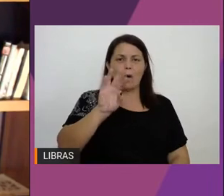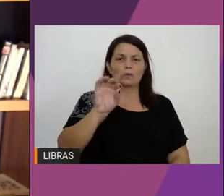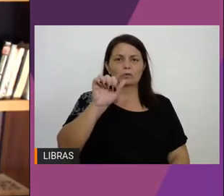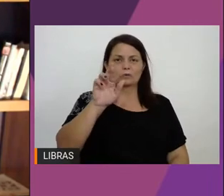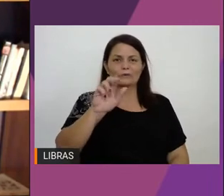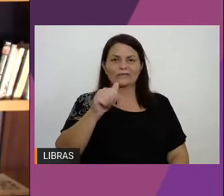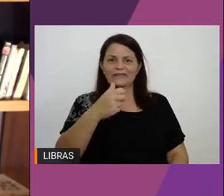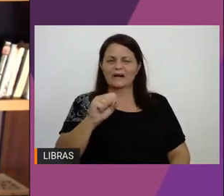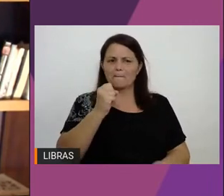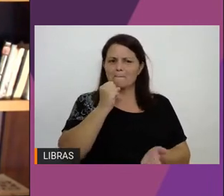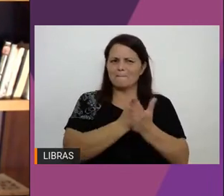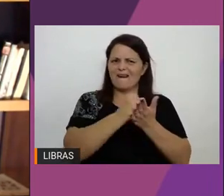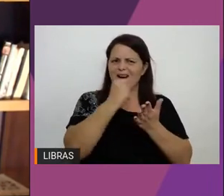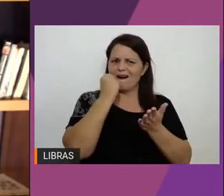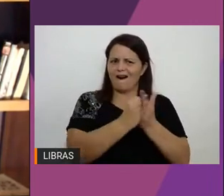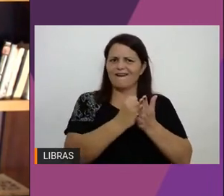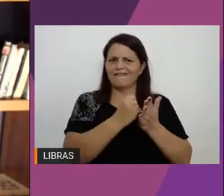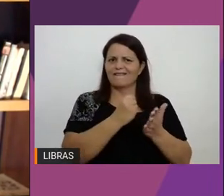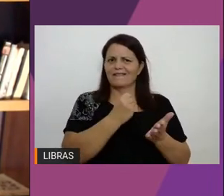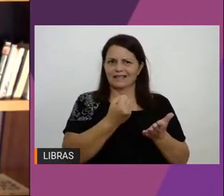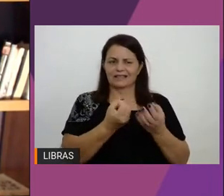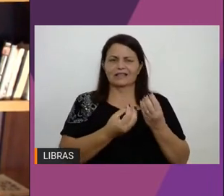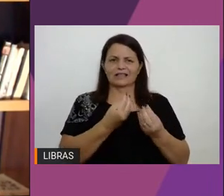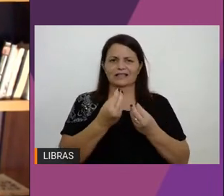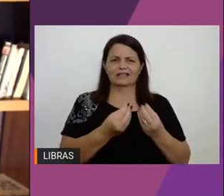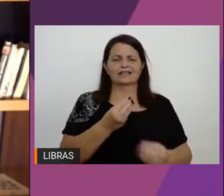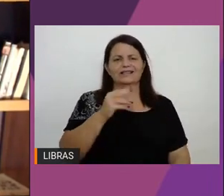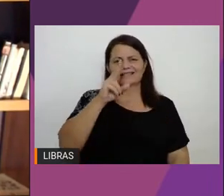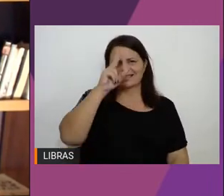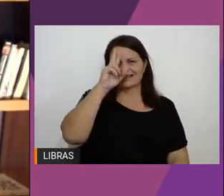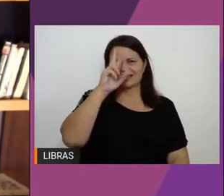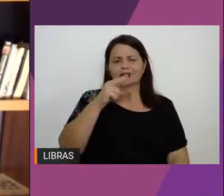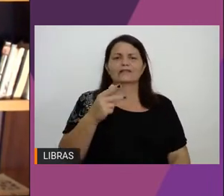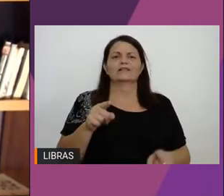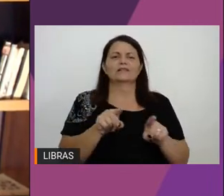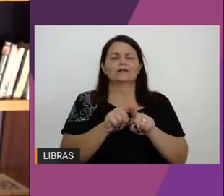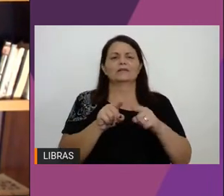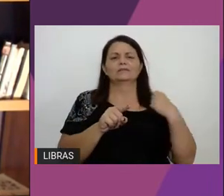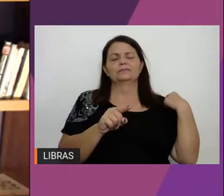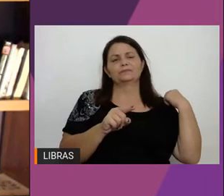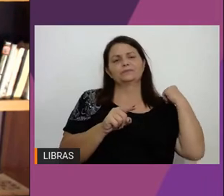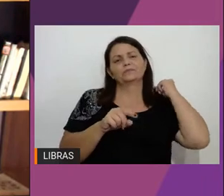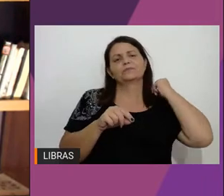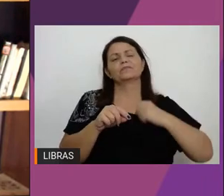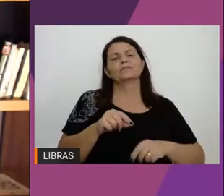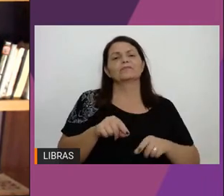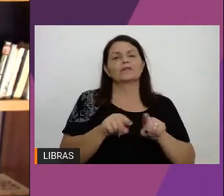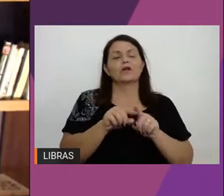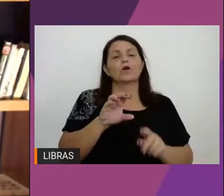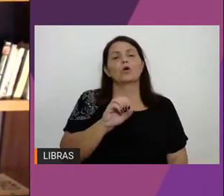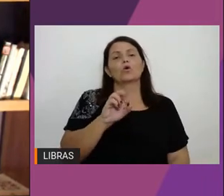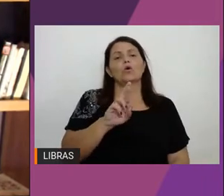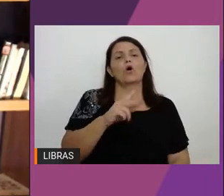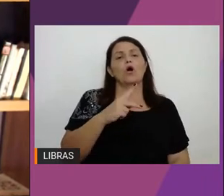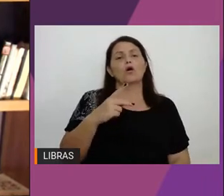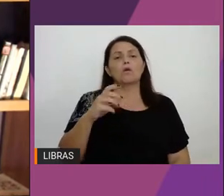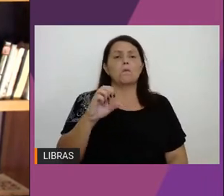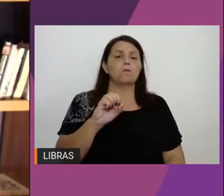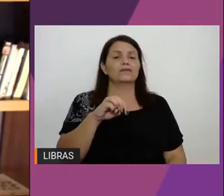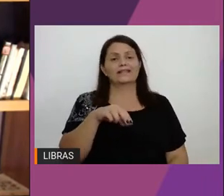nome de marcas da história corpos nativos narrativa dos corpos